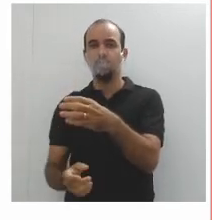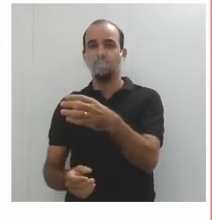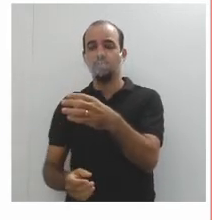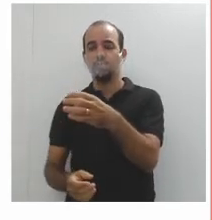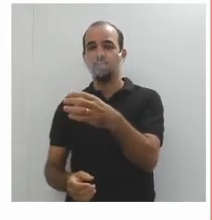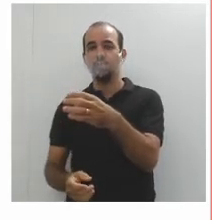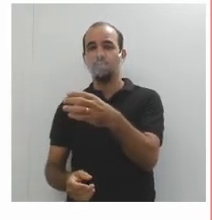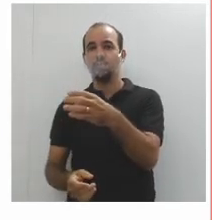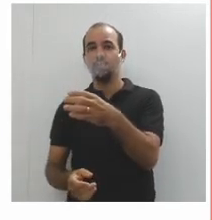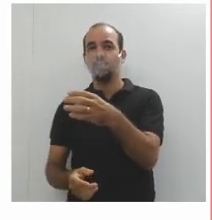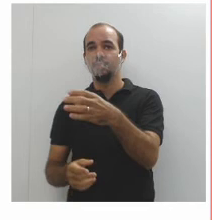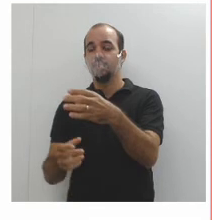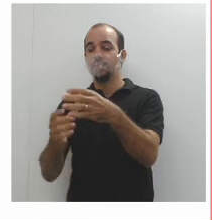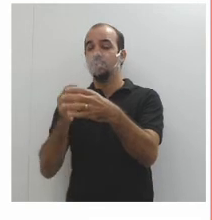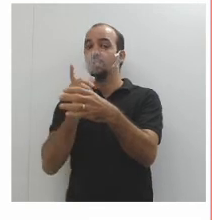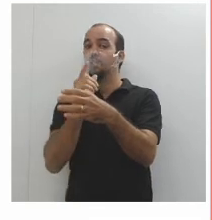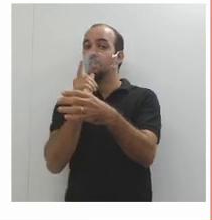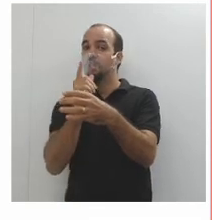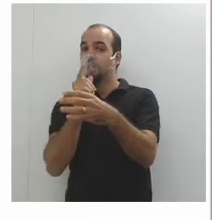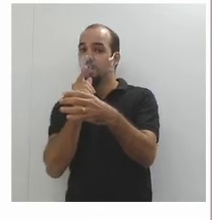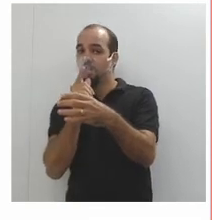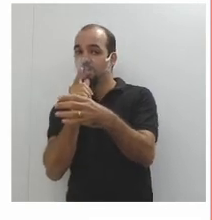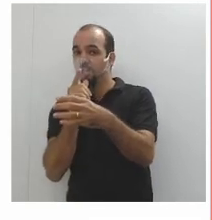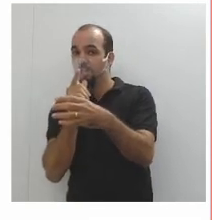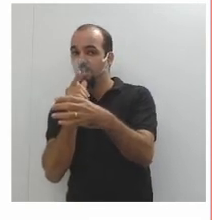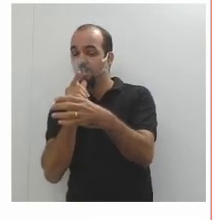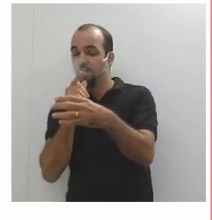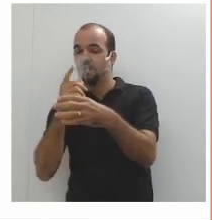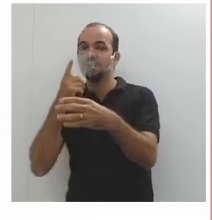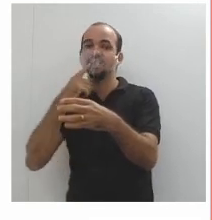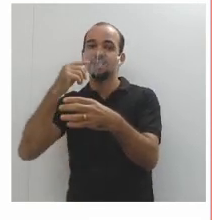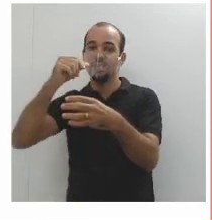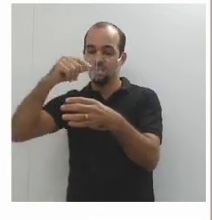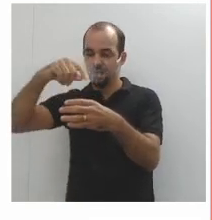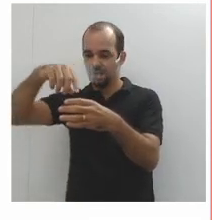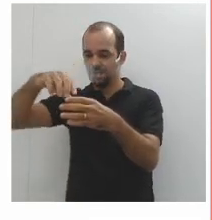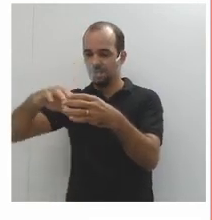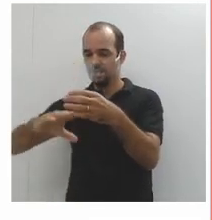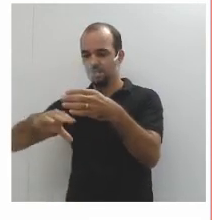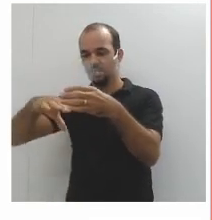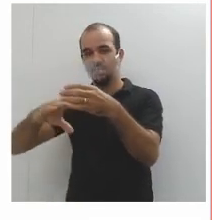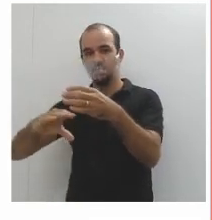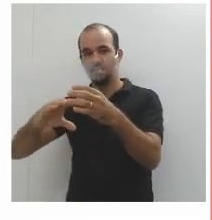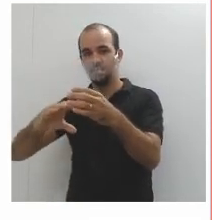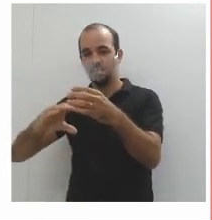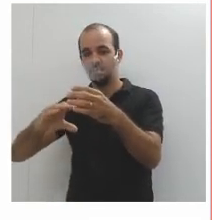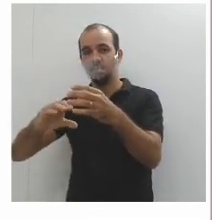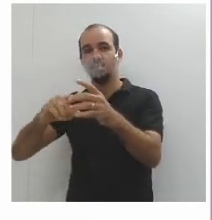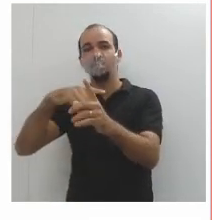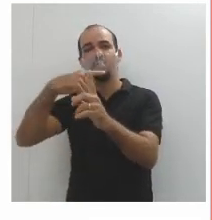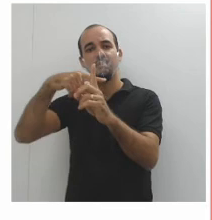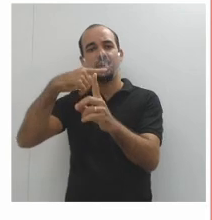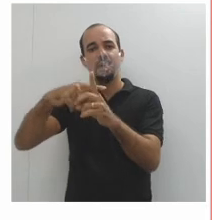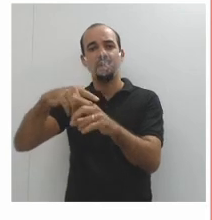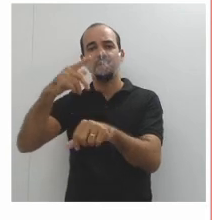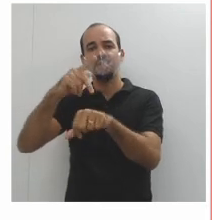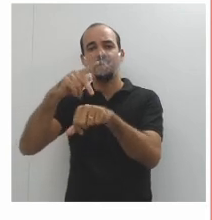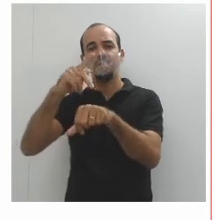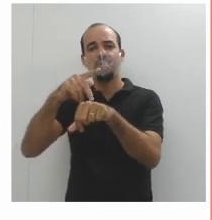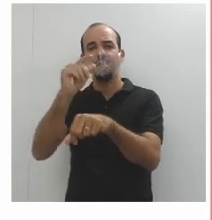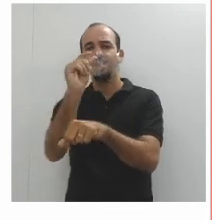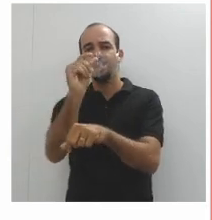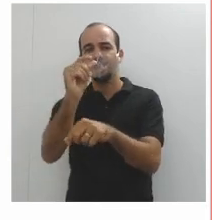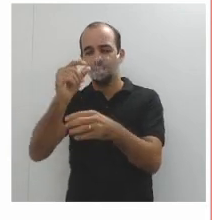fase. Gelo é a outra fase. A água salgada tem outra fase. E o